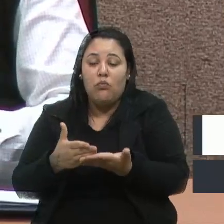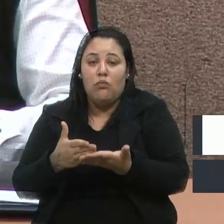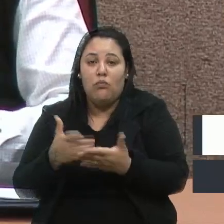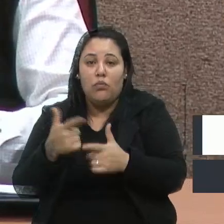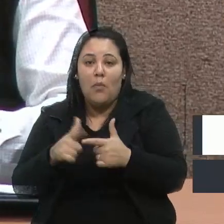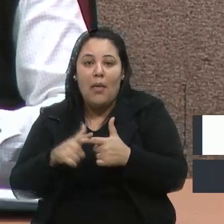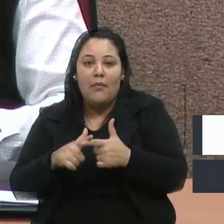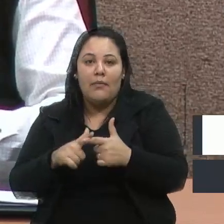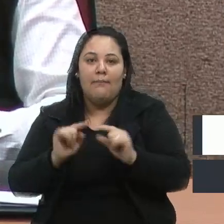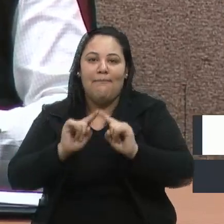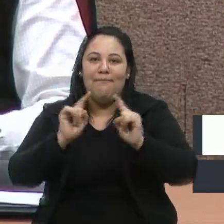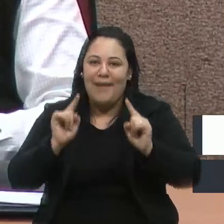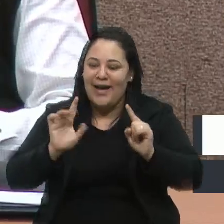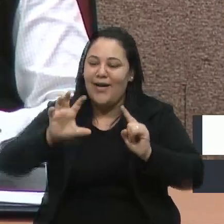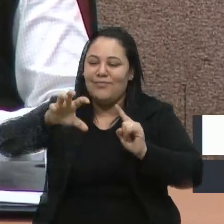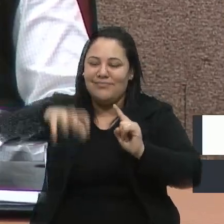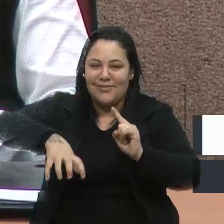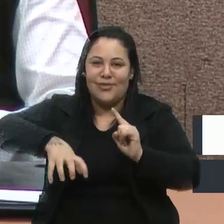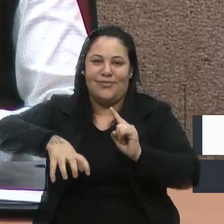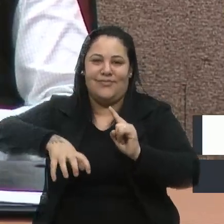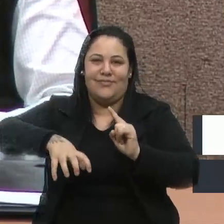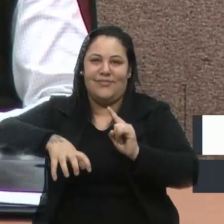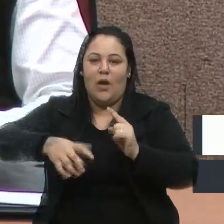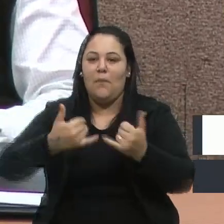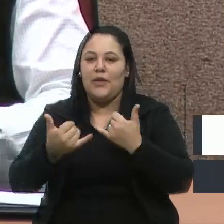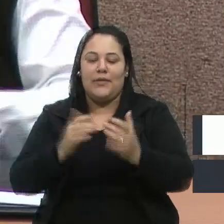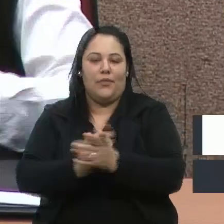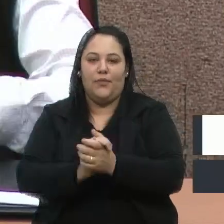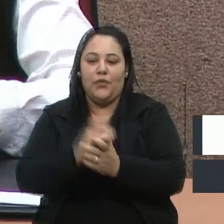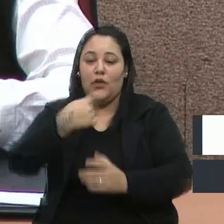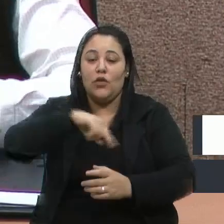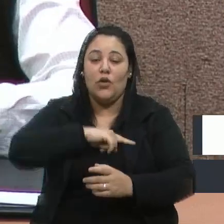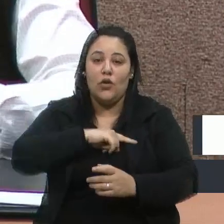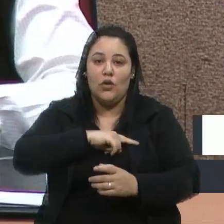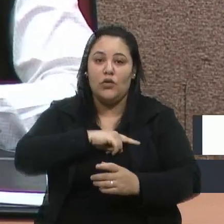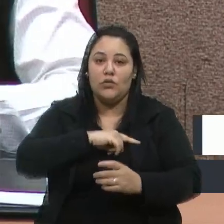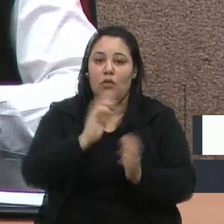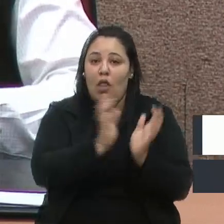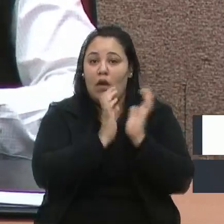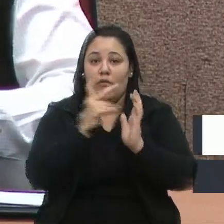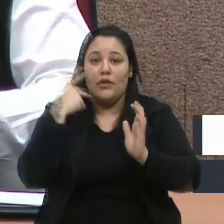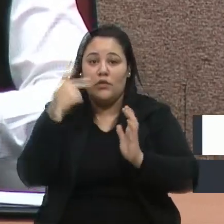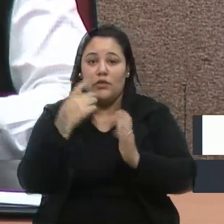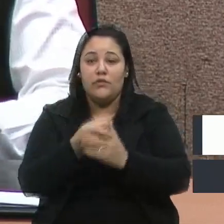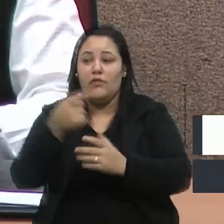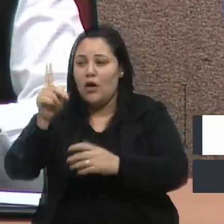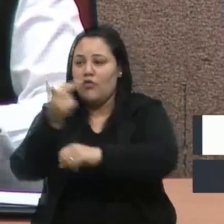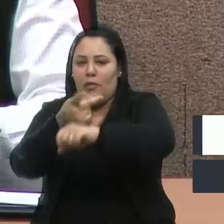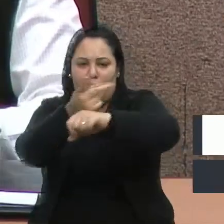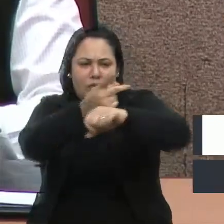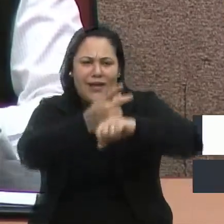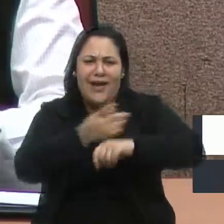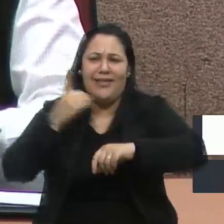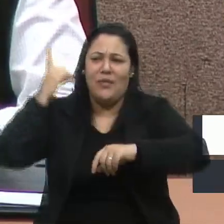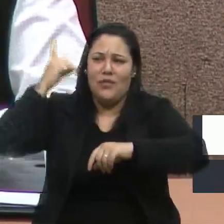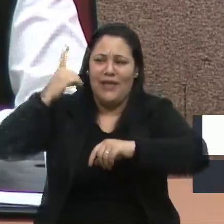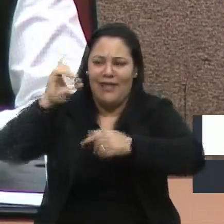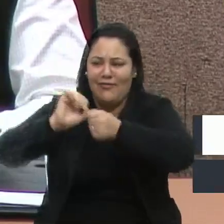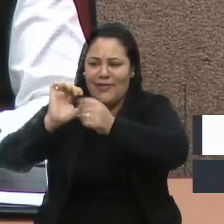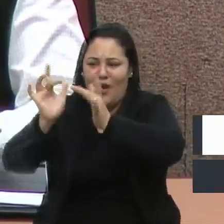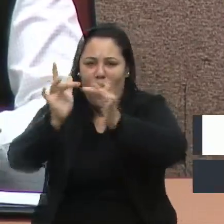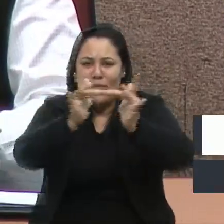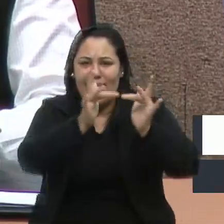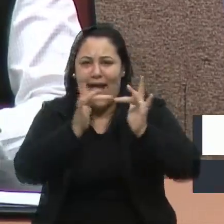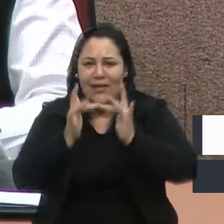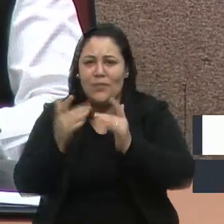Mas é um setor que, por exemplo, todos nós, colegas vereadores aqui, vamos procurar os deputados que a gente conhece para buscar